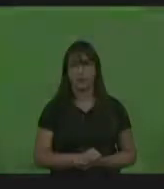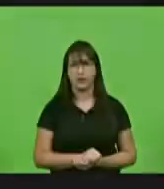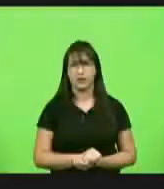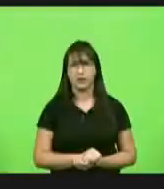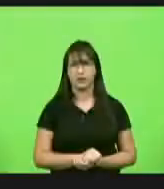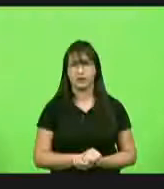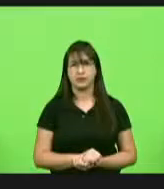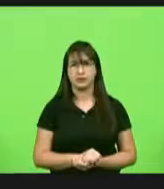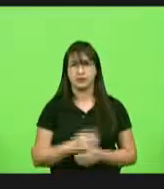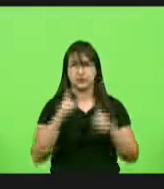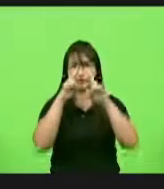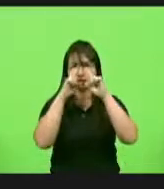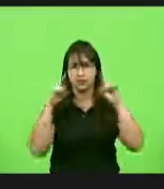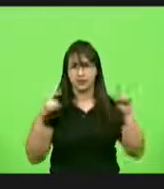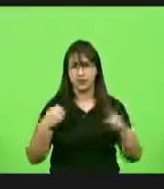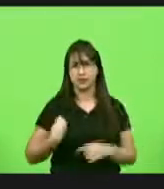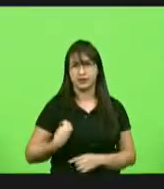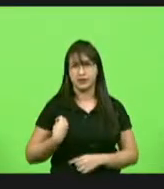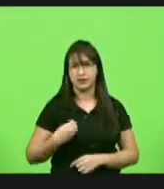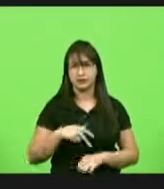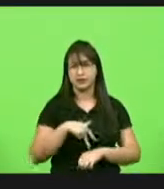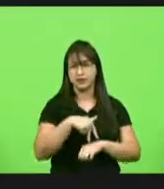Neudi Sareta também está presente.